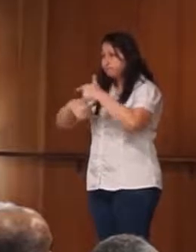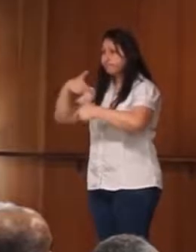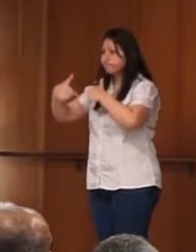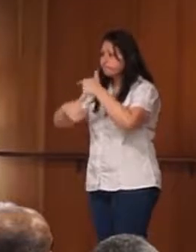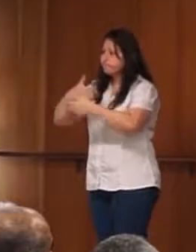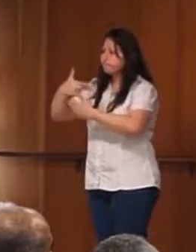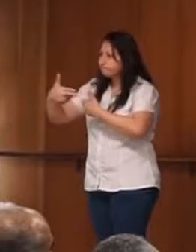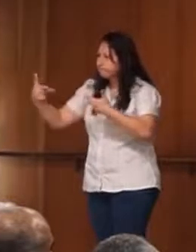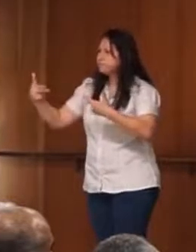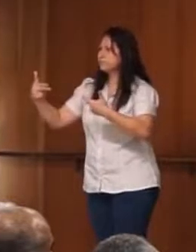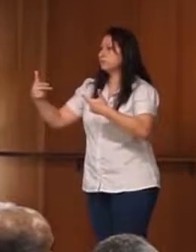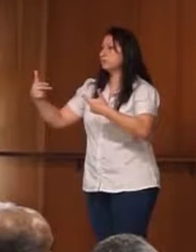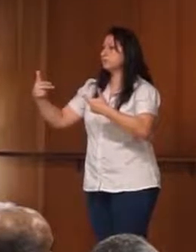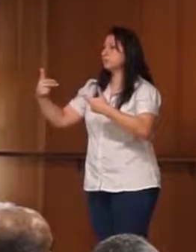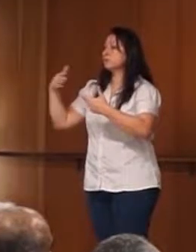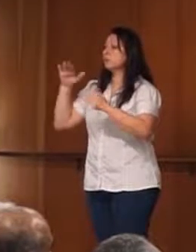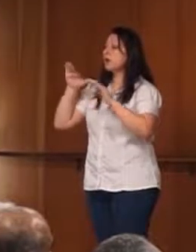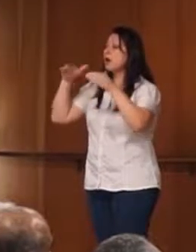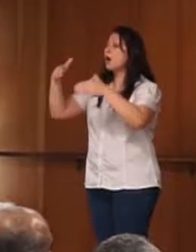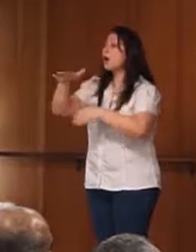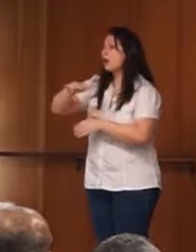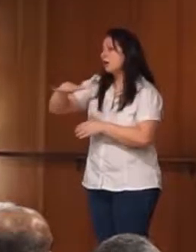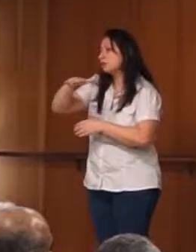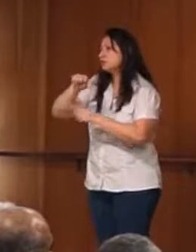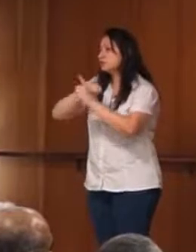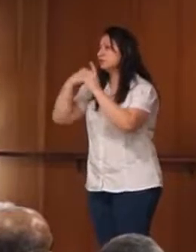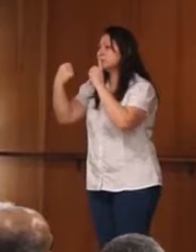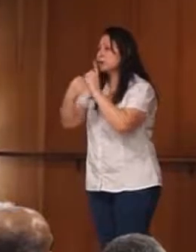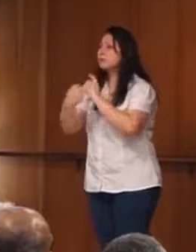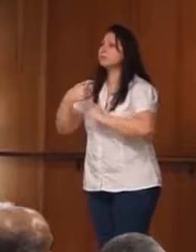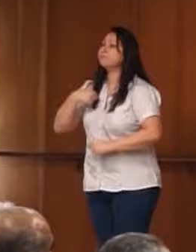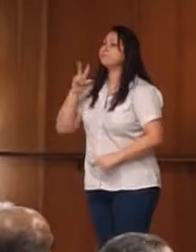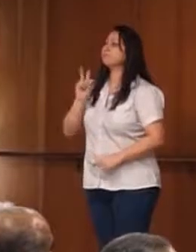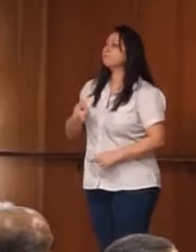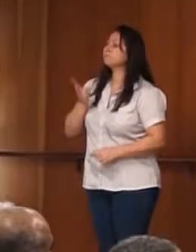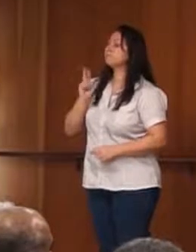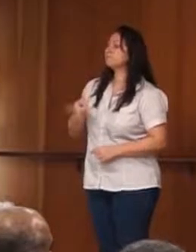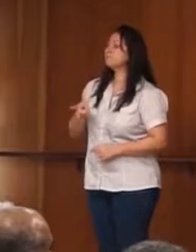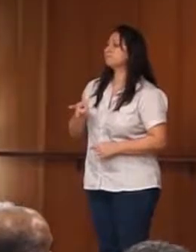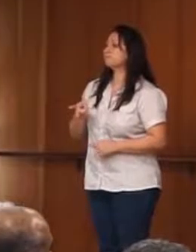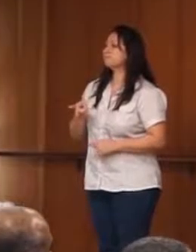cientista social, né, eu estou sempre,